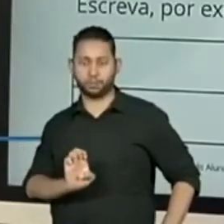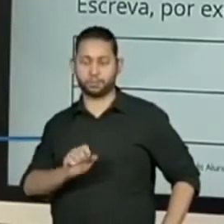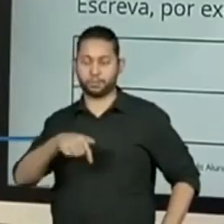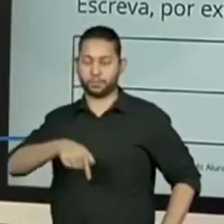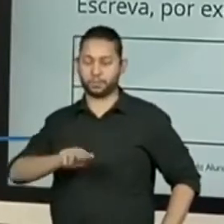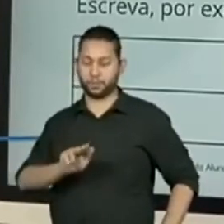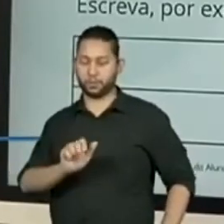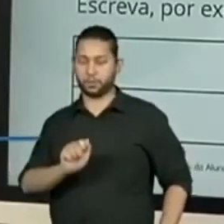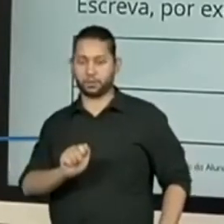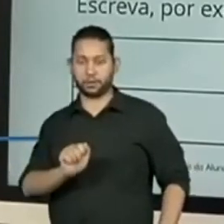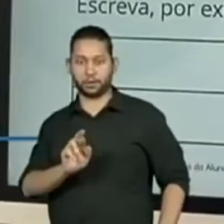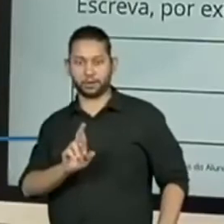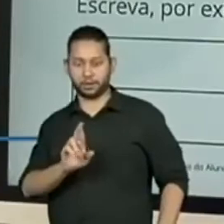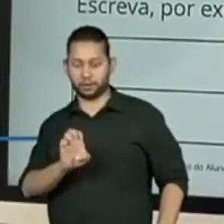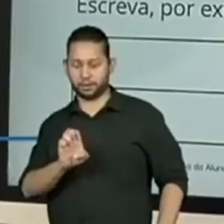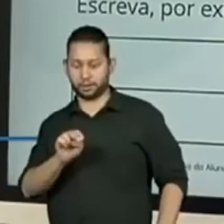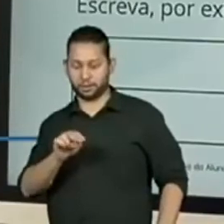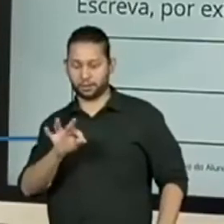547.